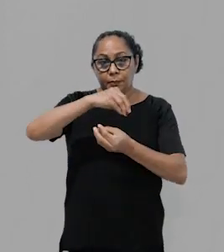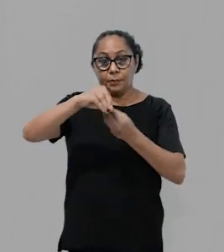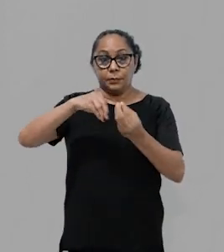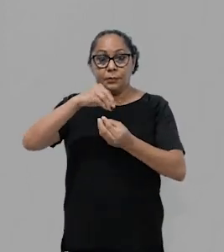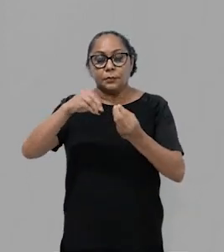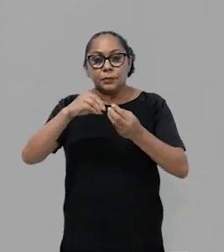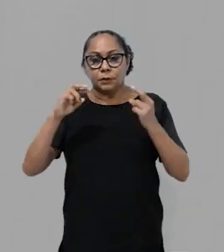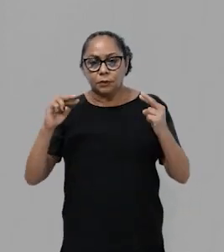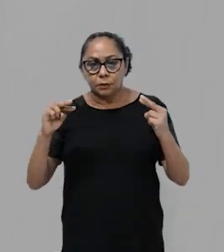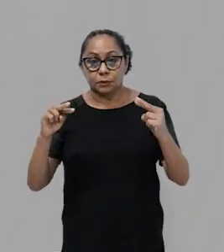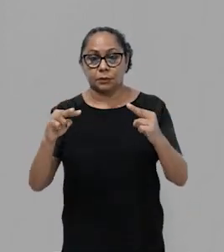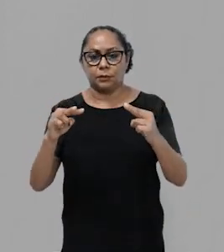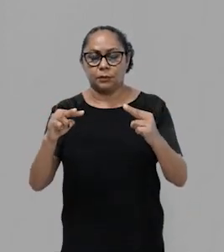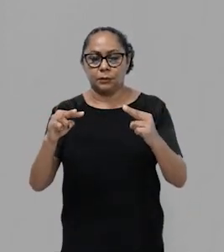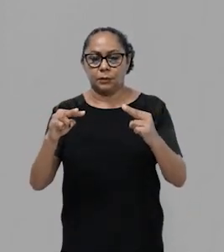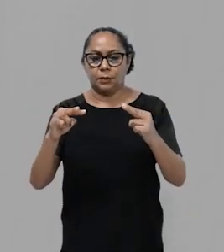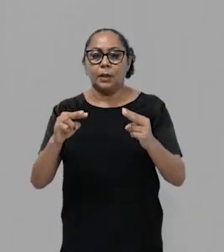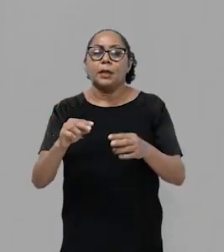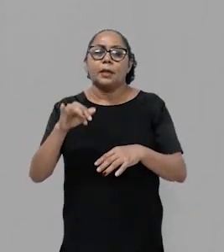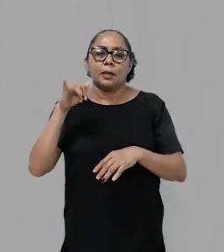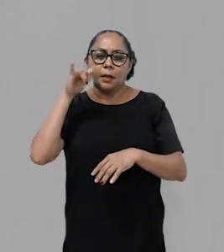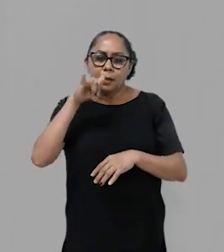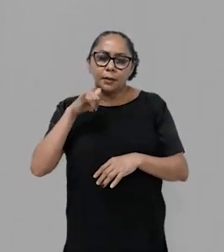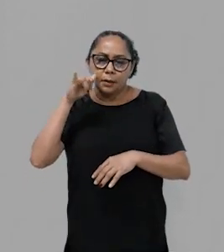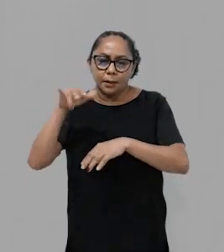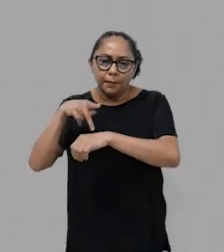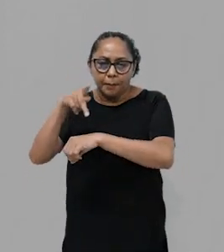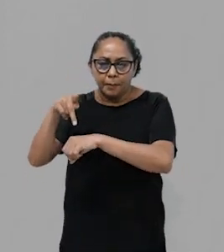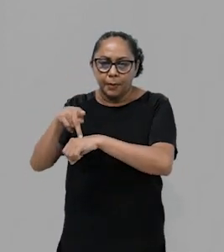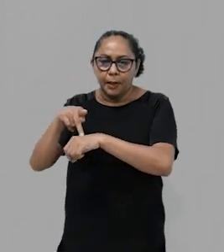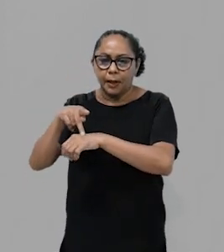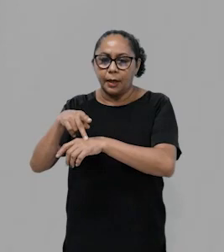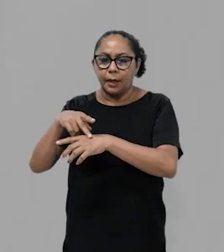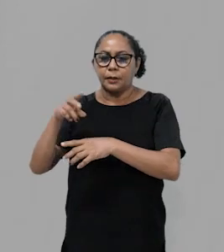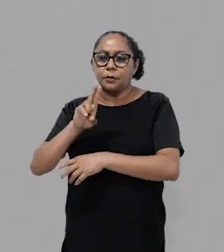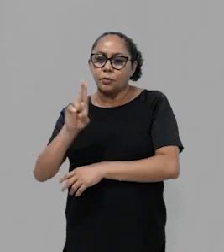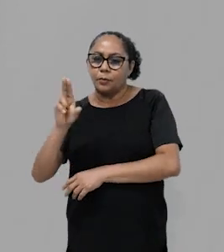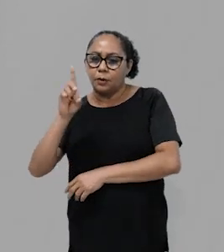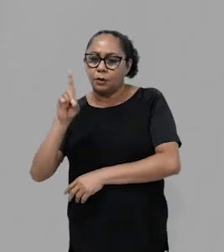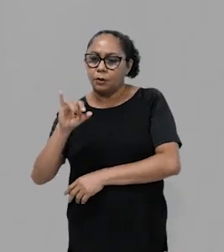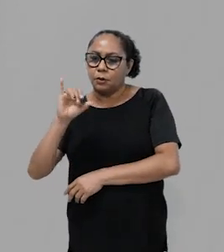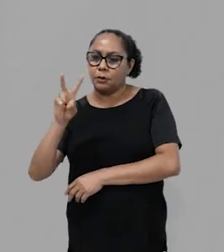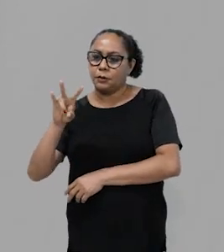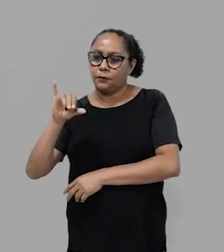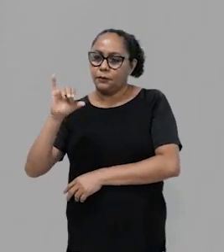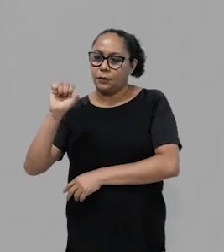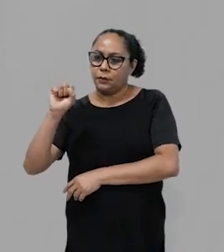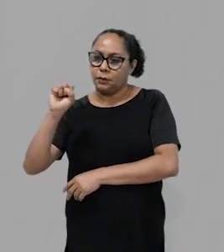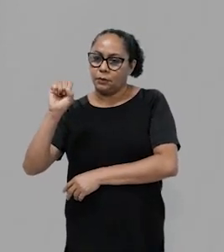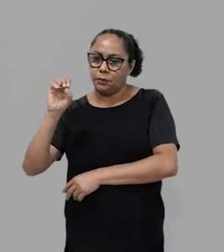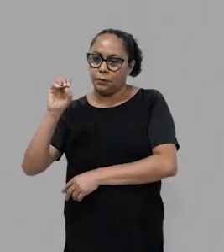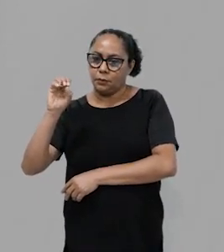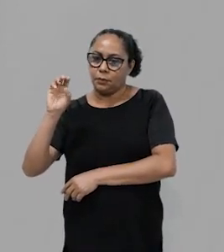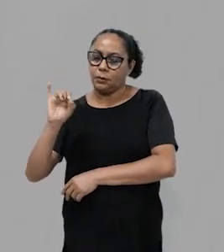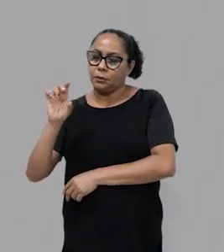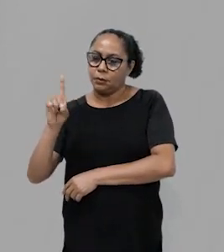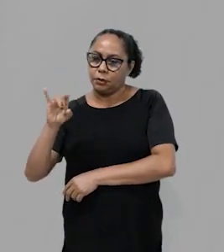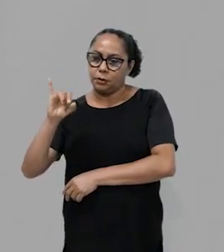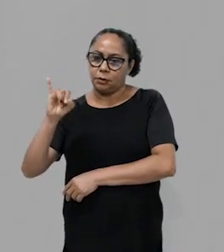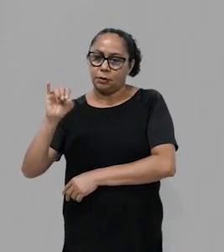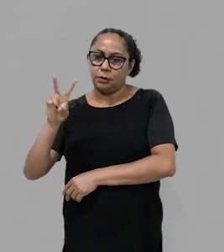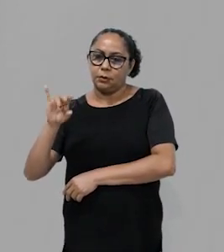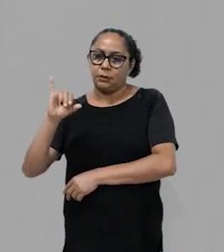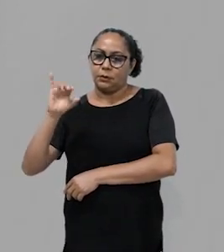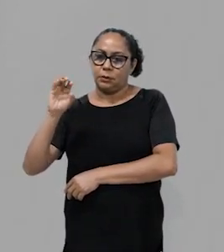na Itália ela é chamada de divisionismo. Isso é uma questão mais meramente cultural, tem um pouco de